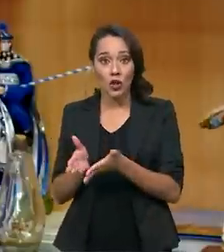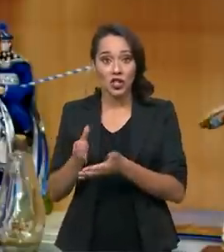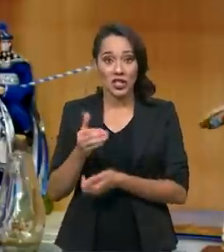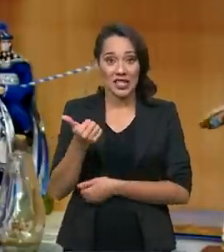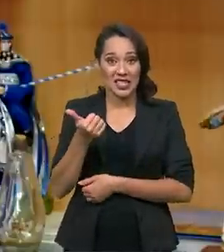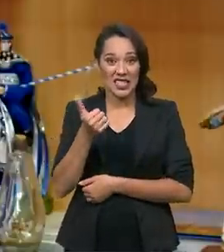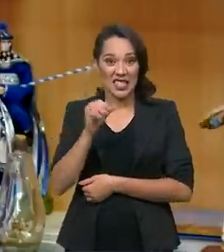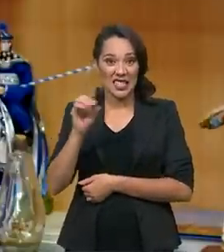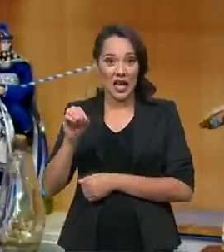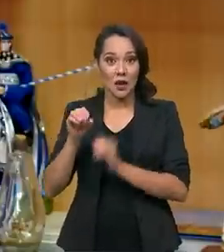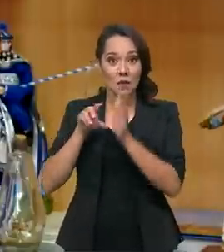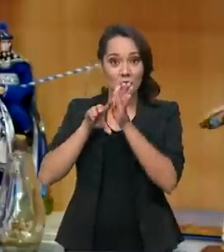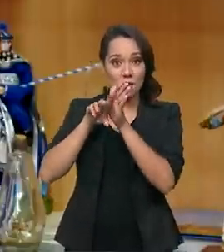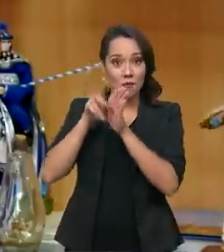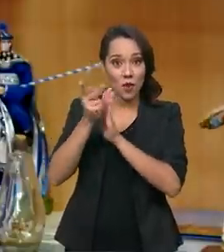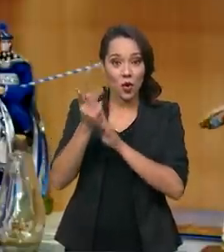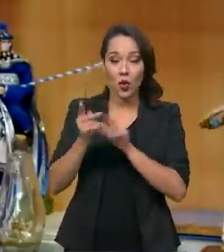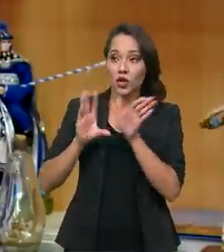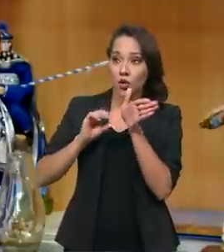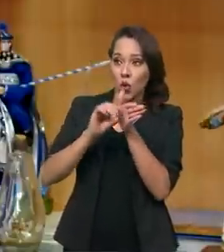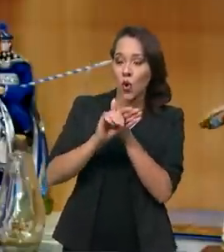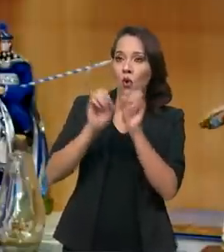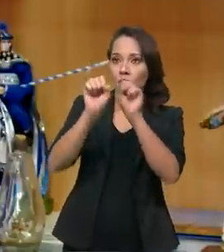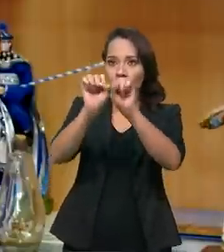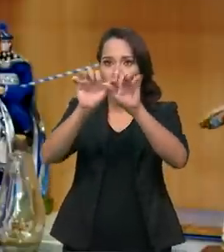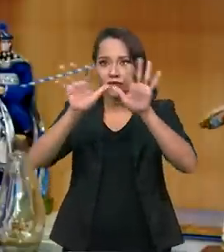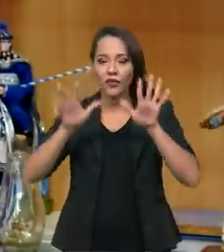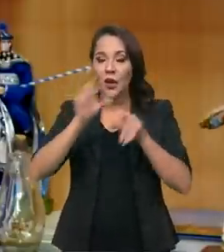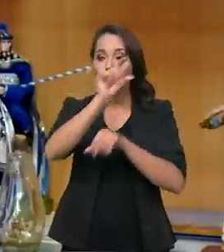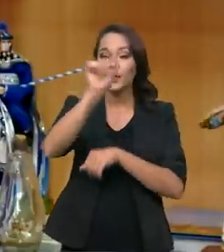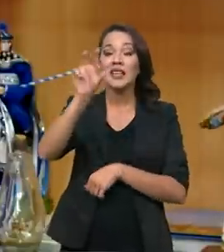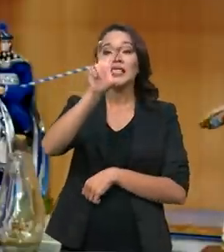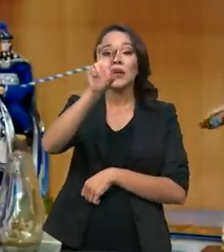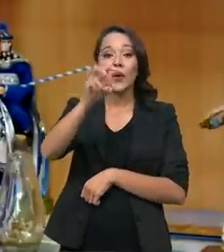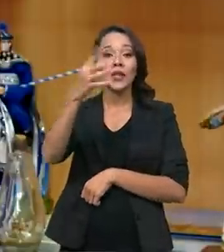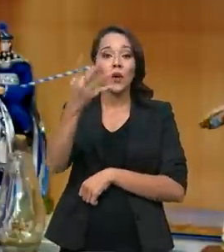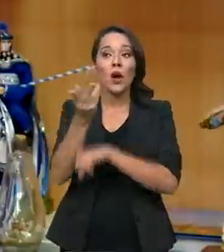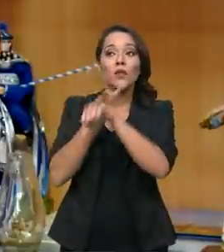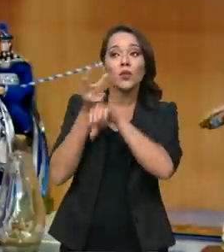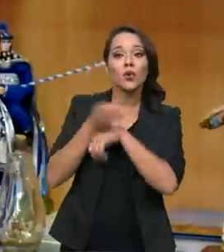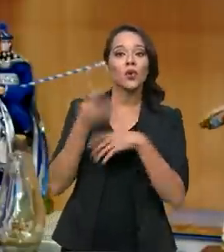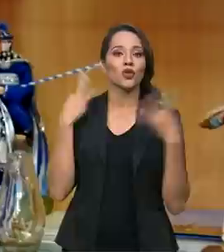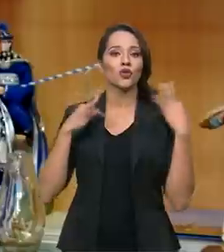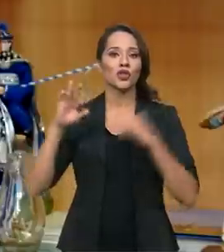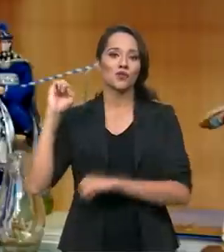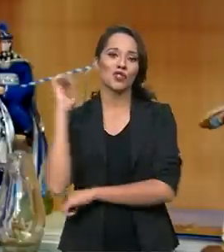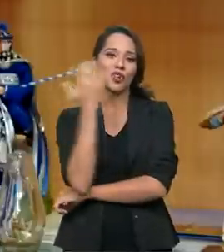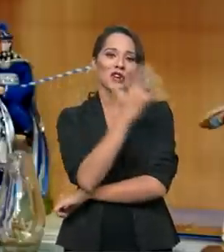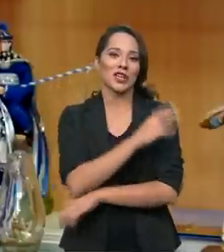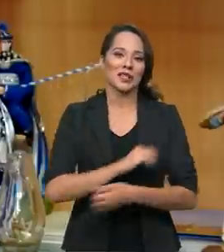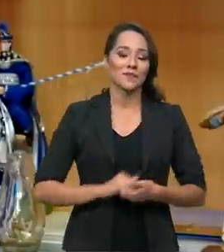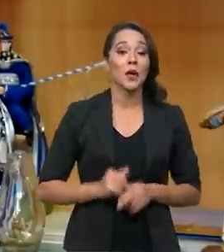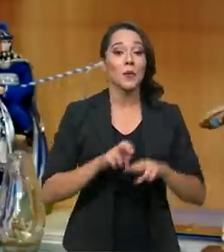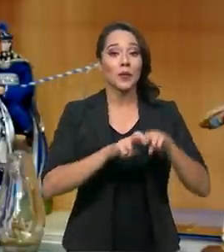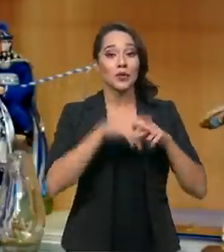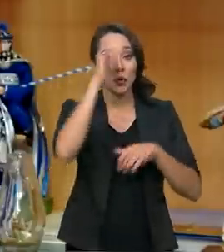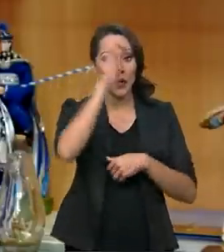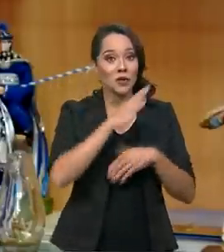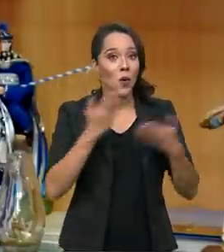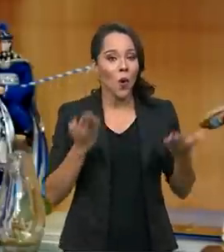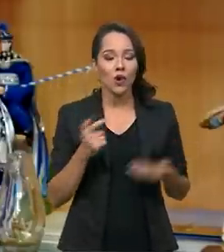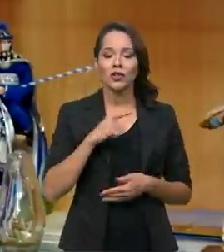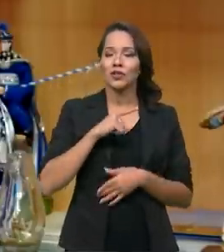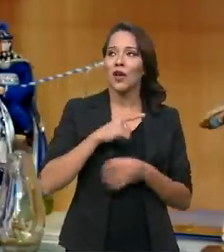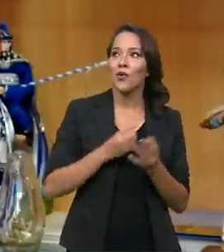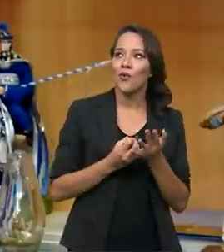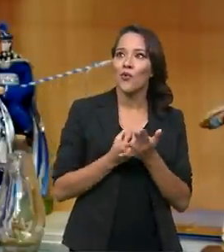nem cada 100 buscas que se coloca no Google 54 São fotografias natureza é impressionante bicho então por isso que o Brasil hoje já